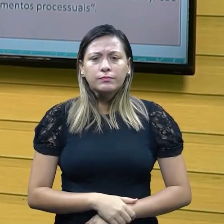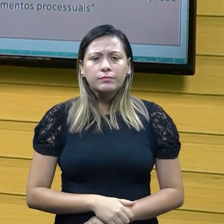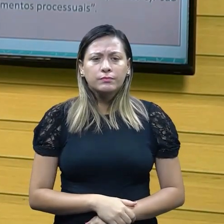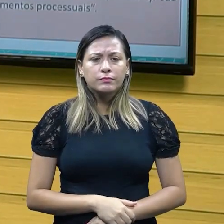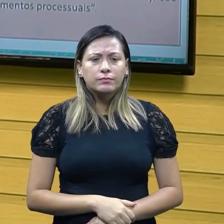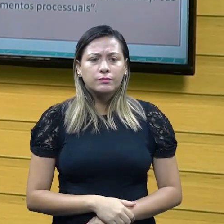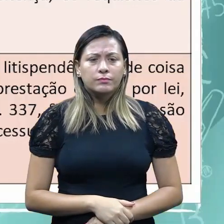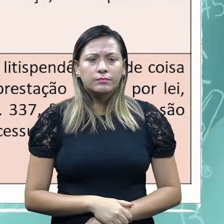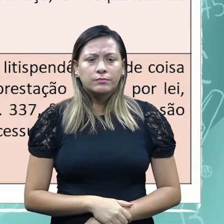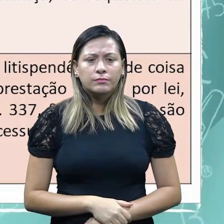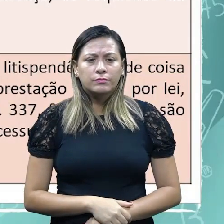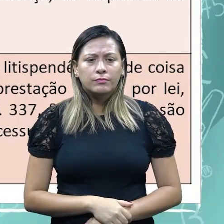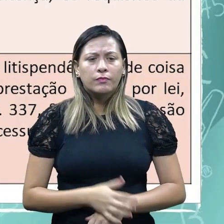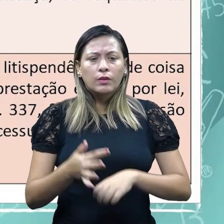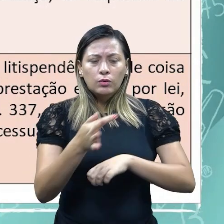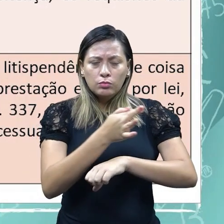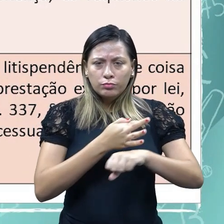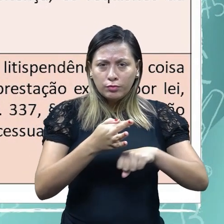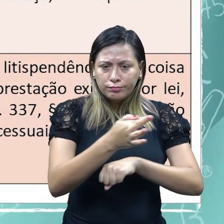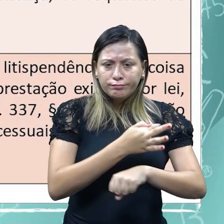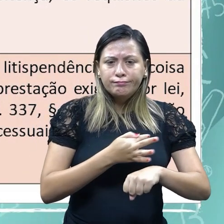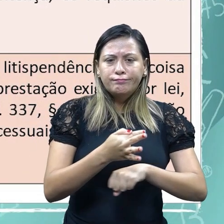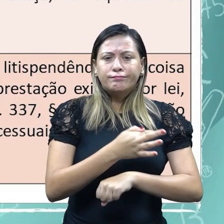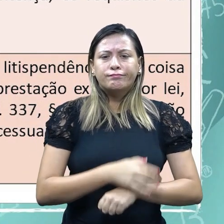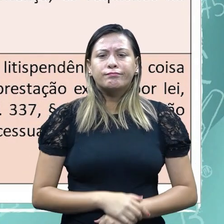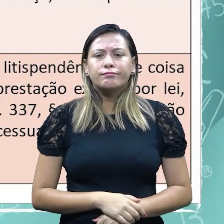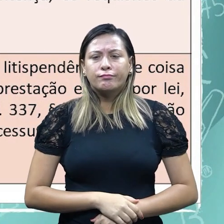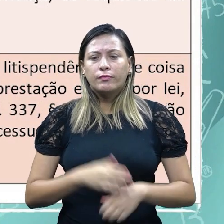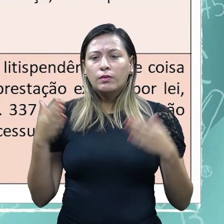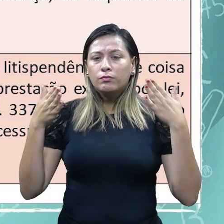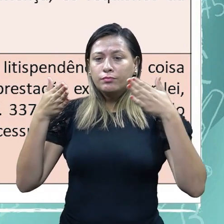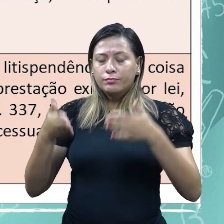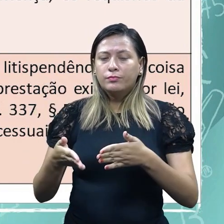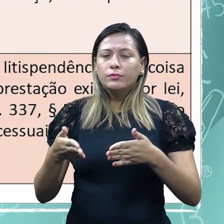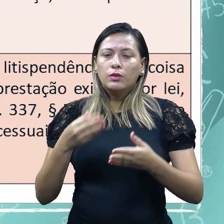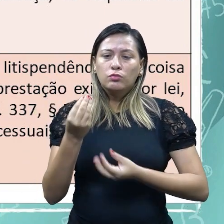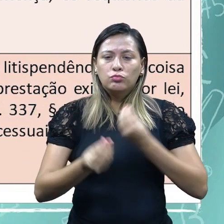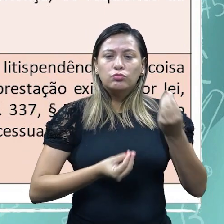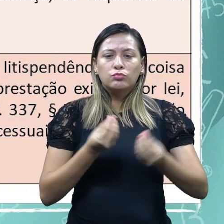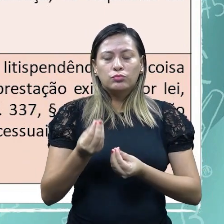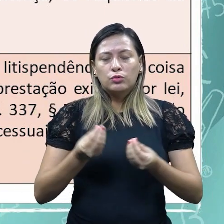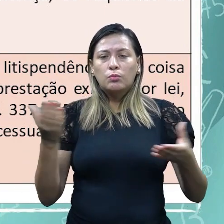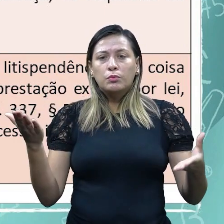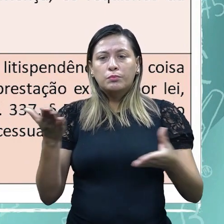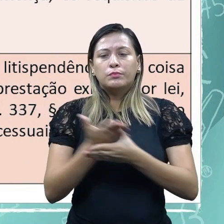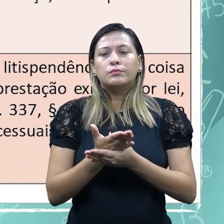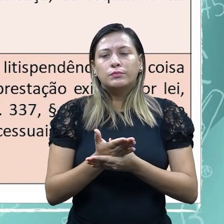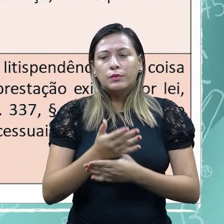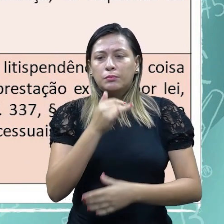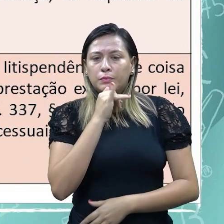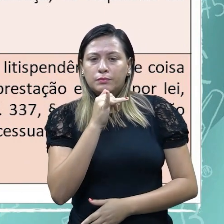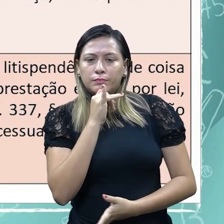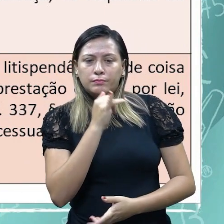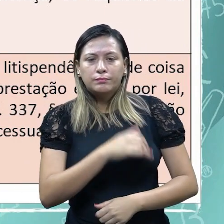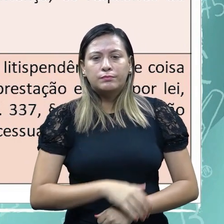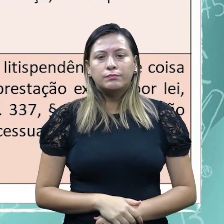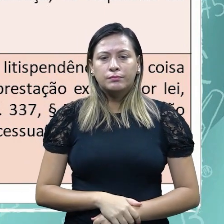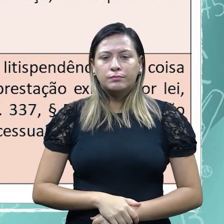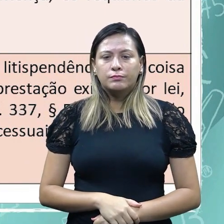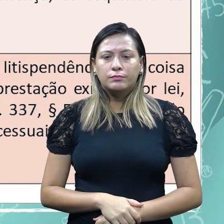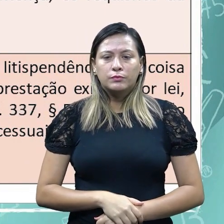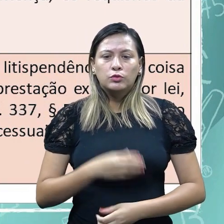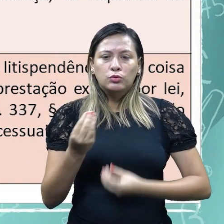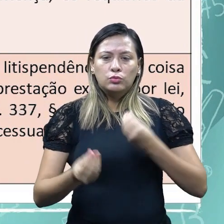essa possibilidade. Pressupostos formais, eles falam a respeito à forma dos processos. Então, por exemplo, você